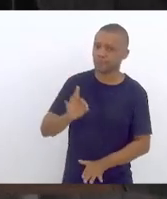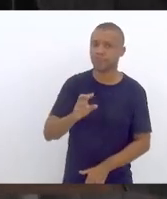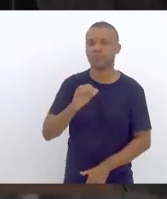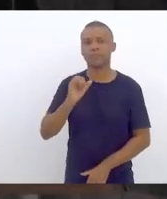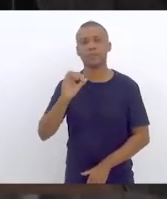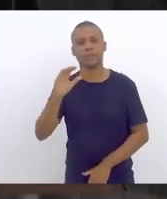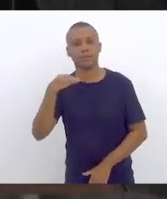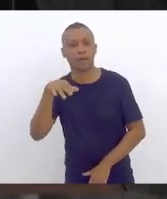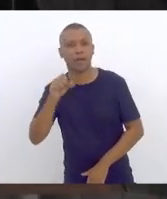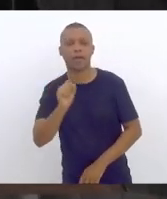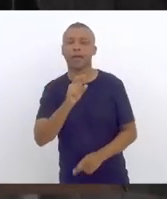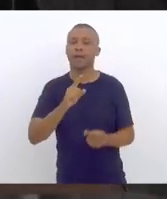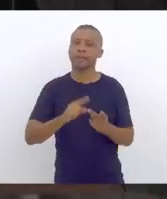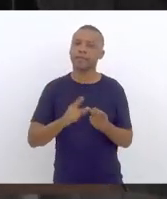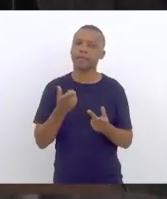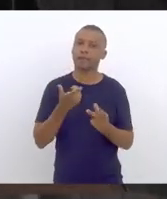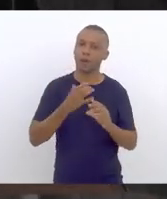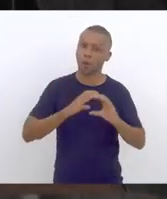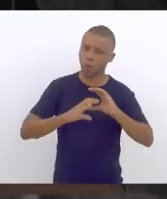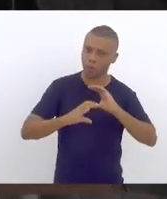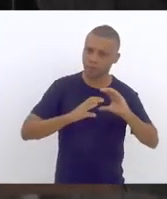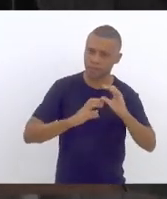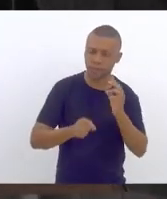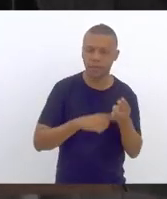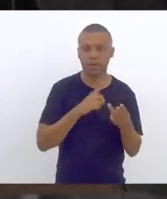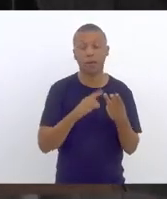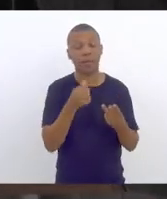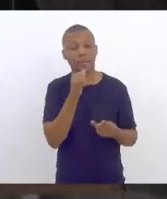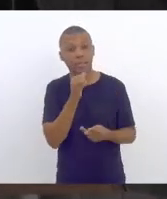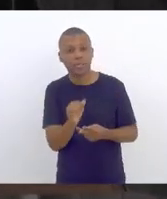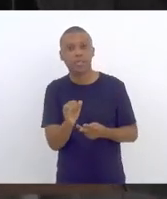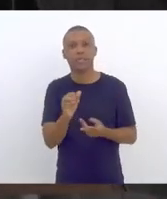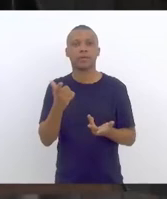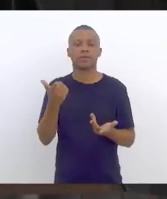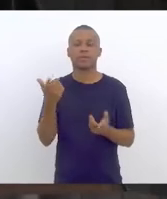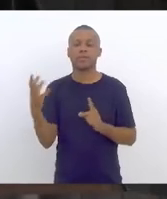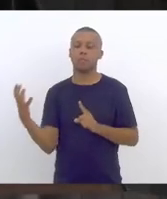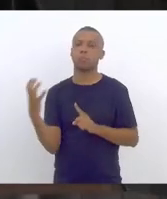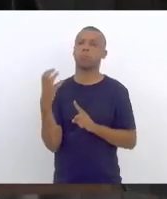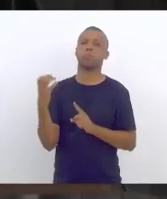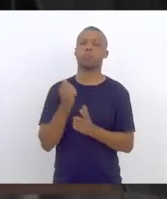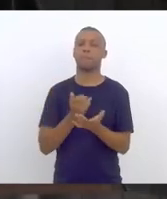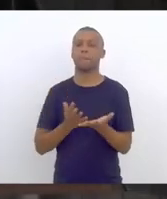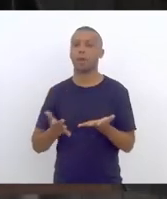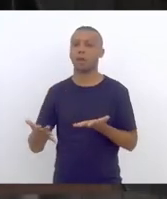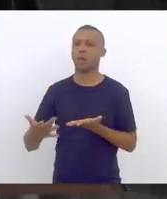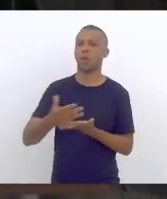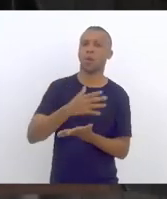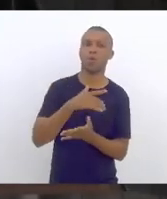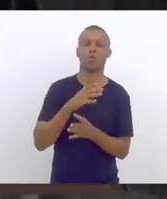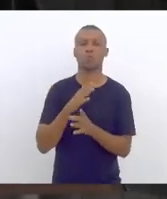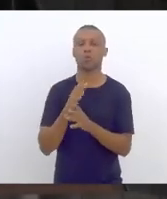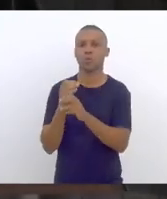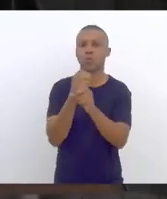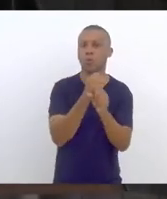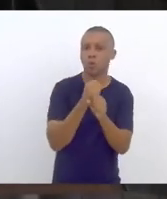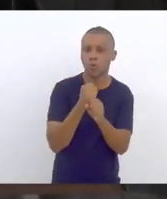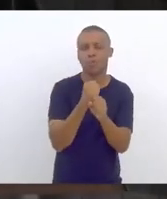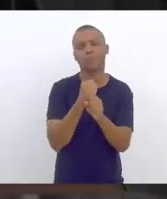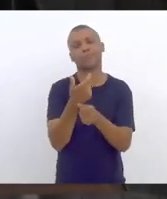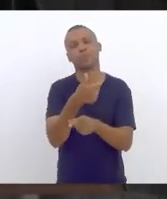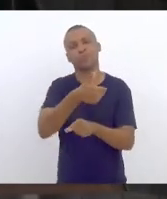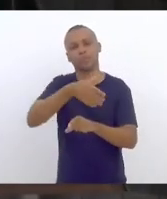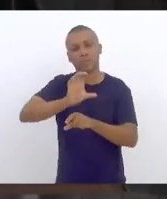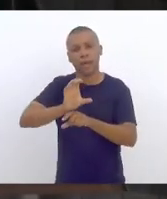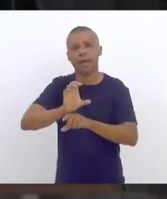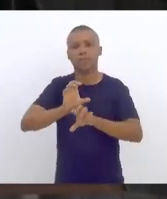de energia telecomunicações o que causou o impacto enorme na receitas dos estados e consequentemente dos municípios